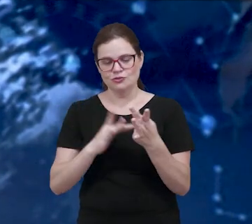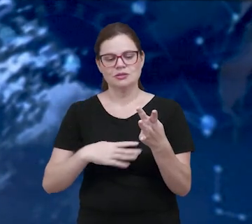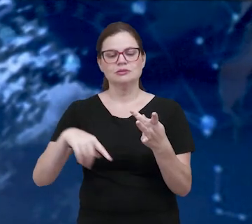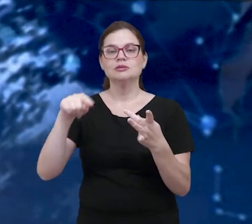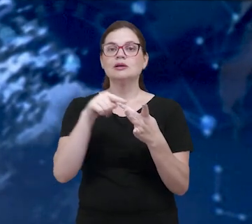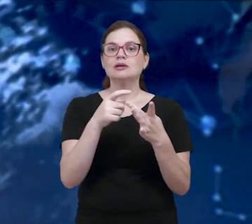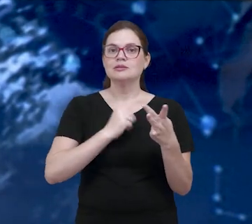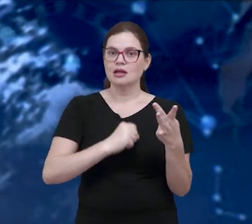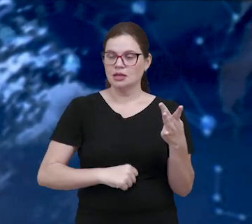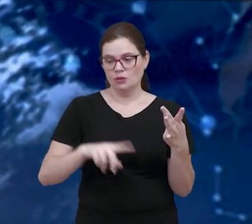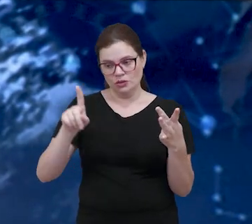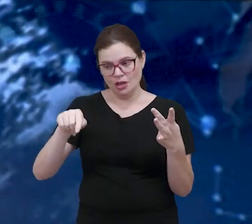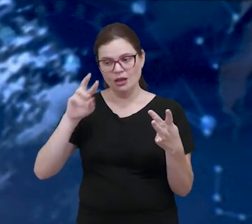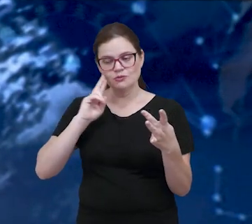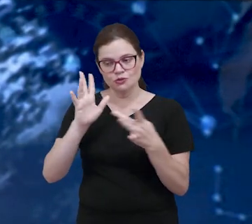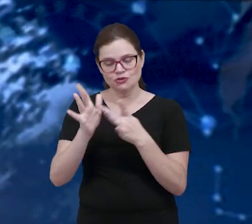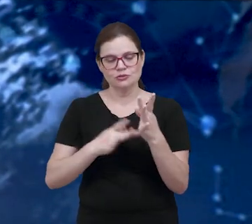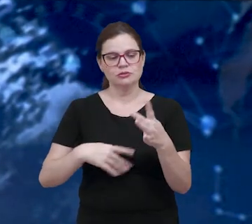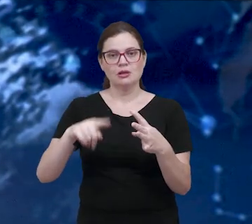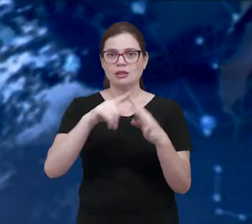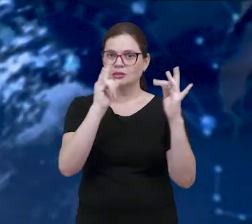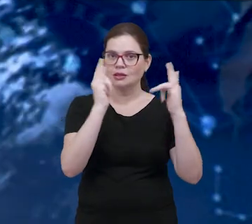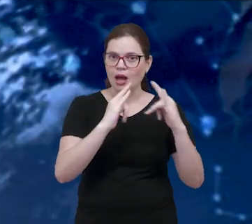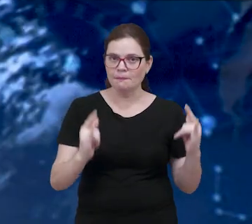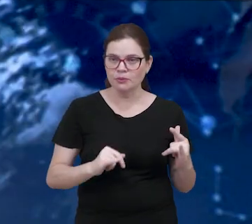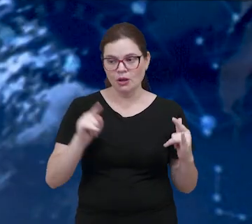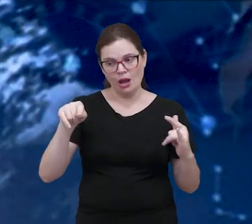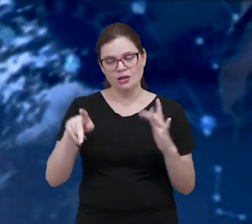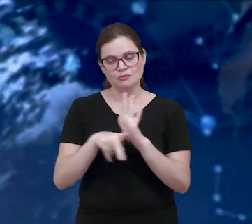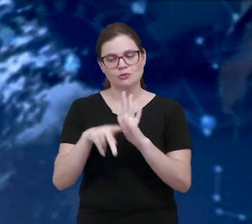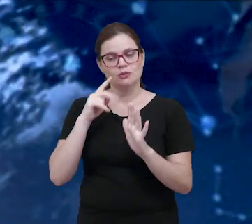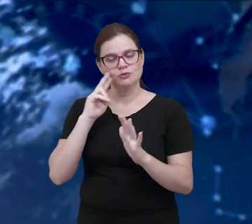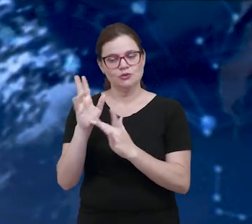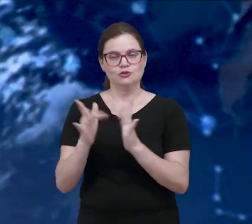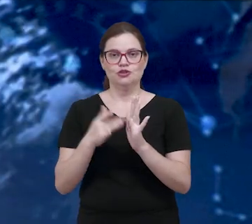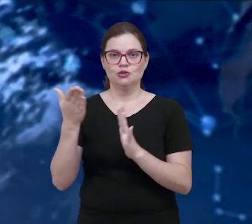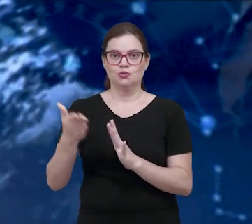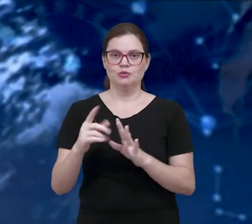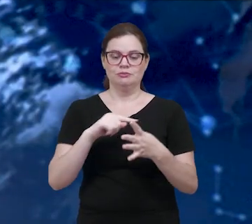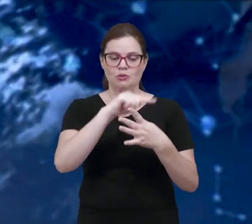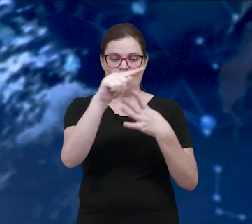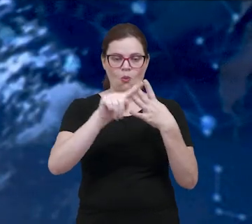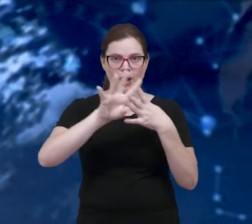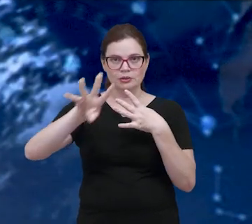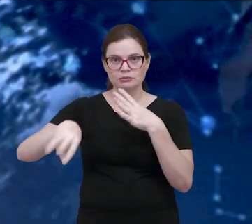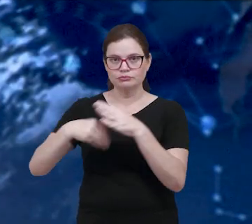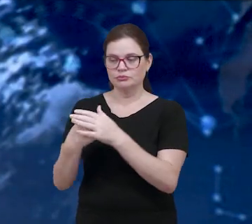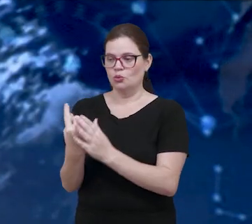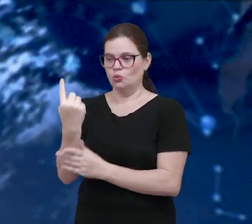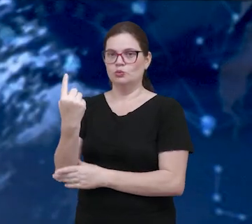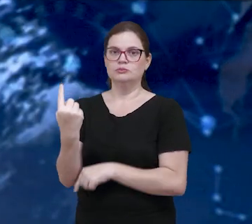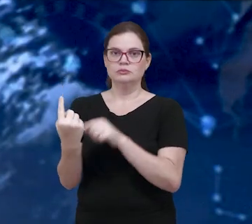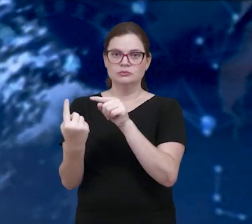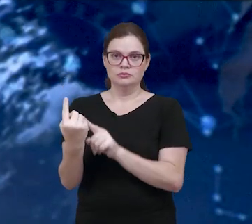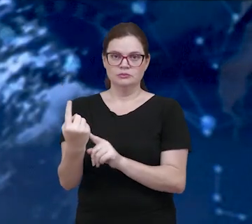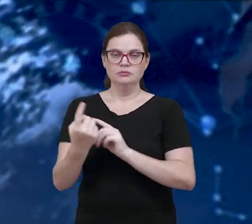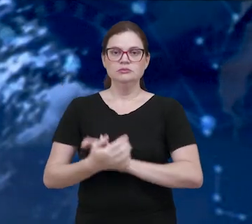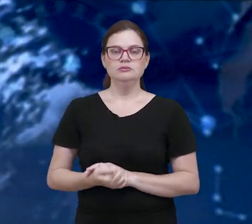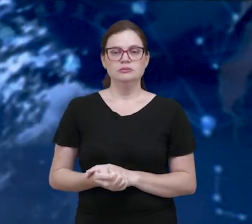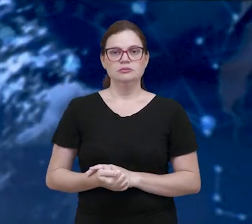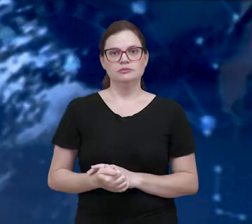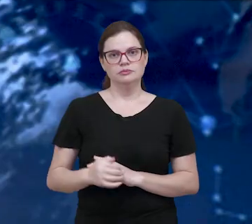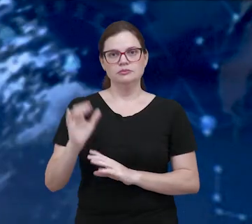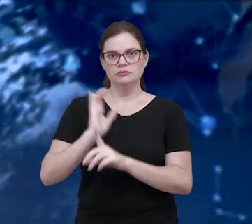que o sacerdote, o templo, então tudo está em Jesus aqui, né? É o Novo Testamento para a igreja, né? Que antes era para Israel. O